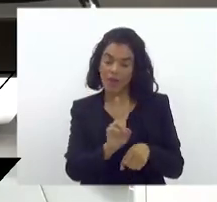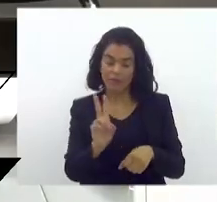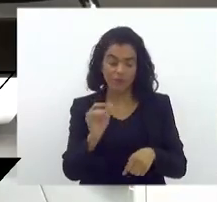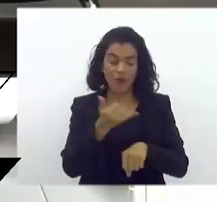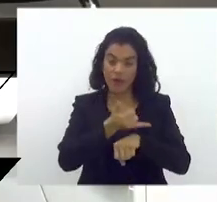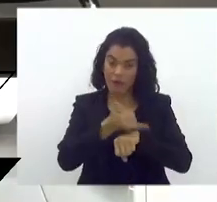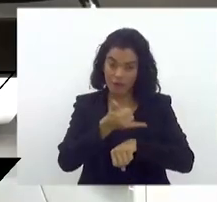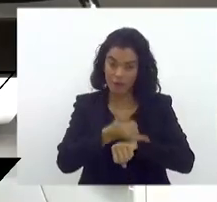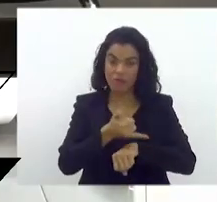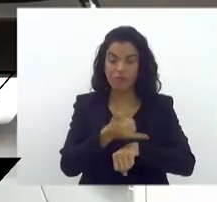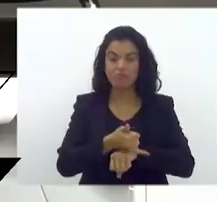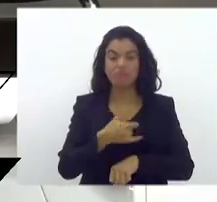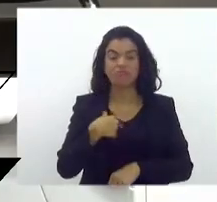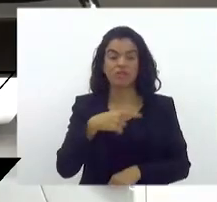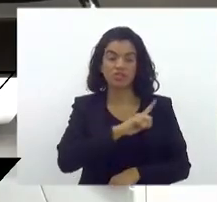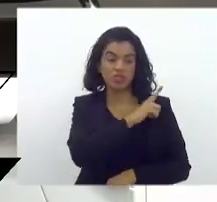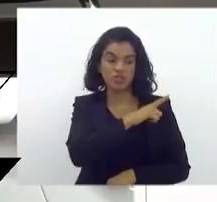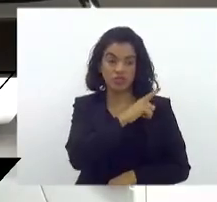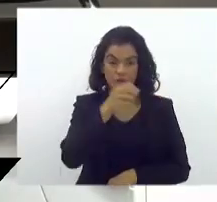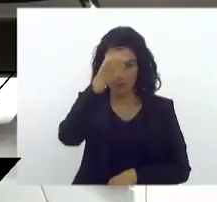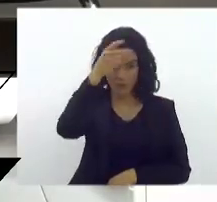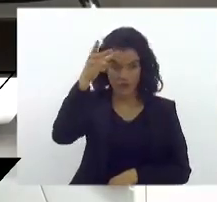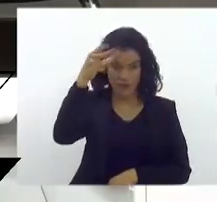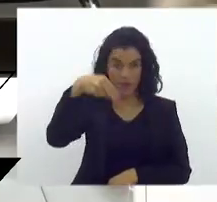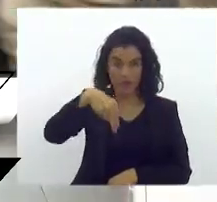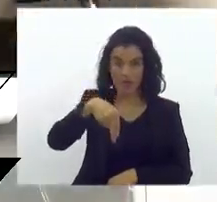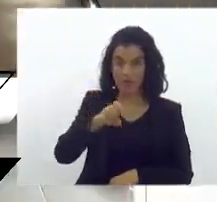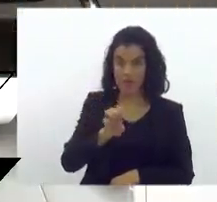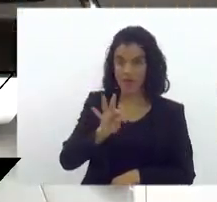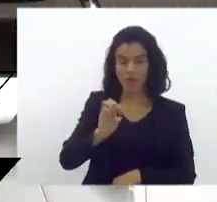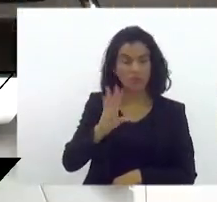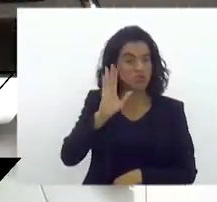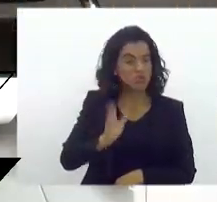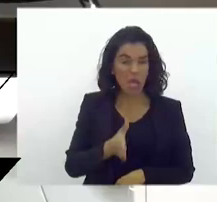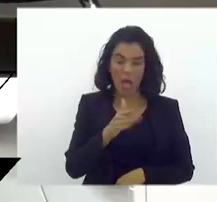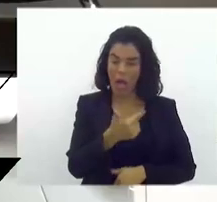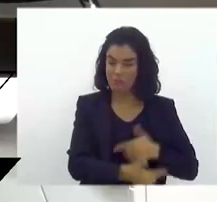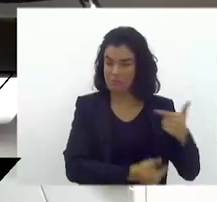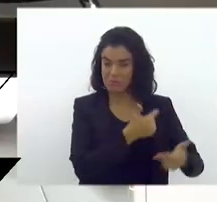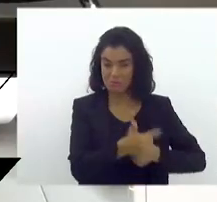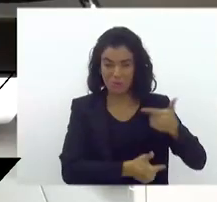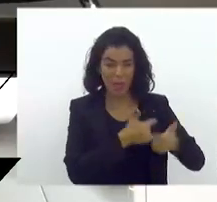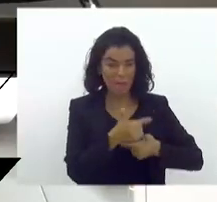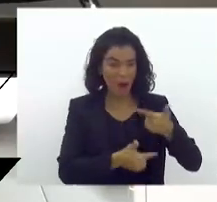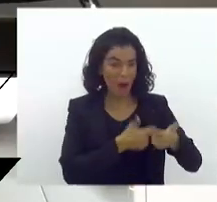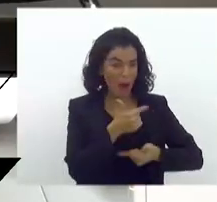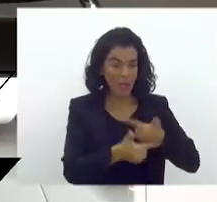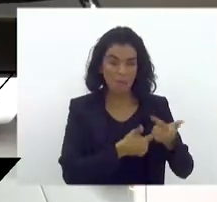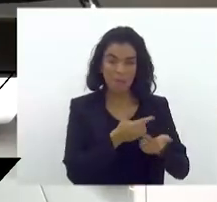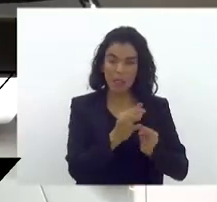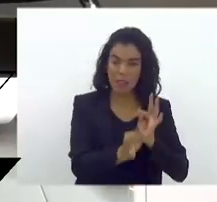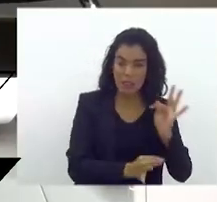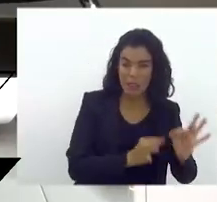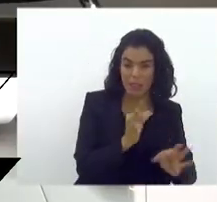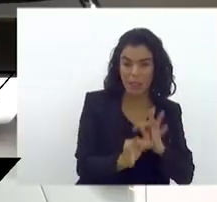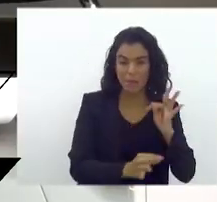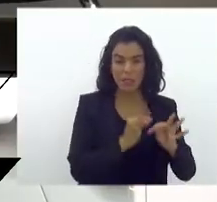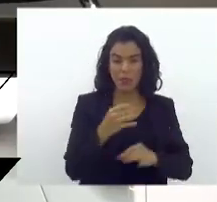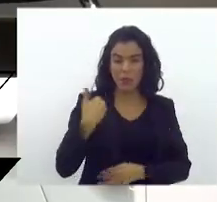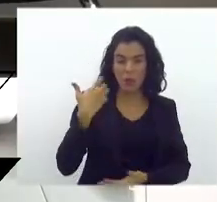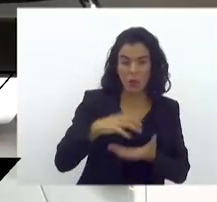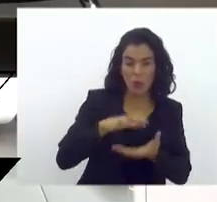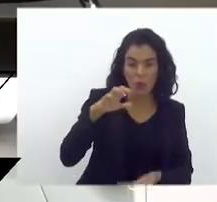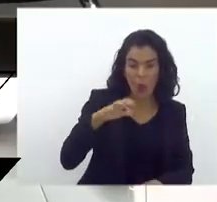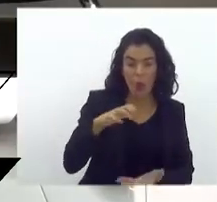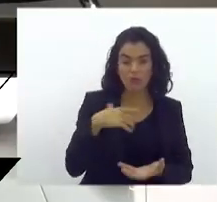do prefeito Neto, que já aplica esse dispositivo, inclusive para tratamento de idosos,